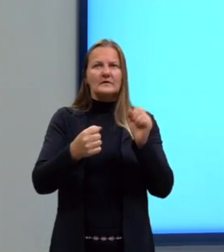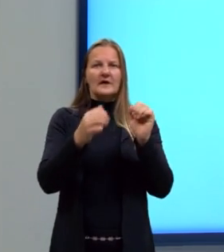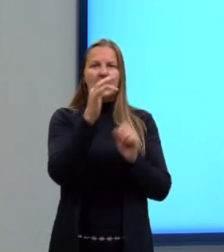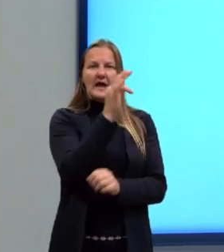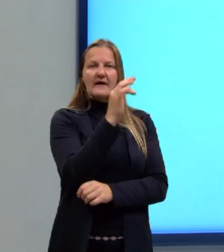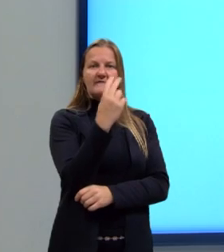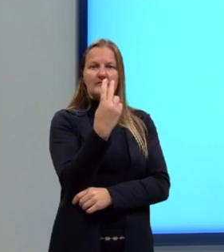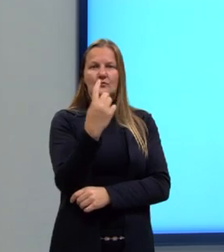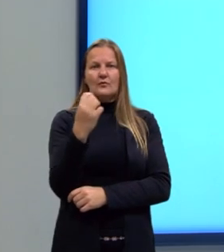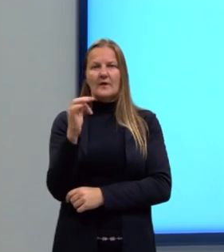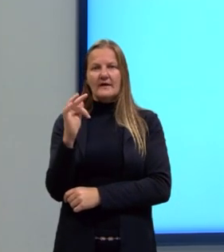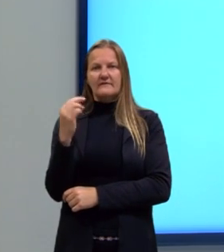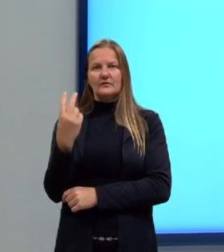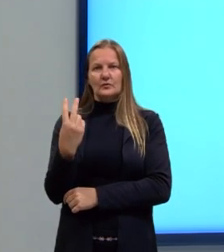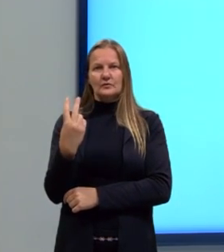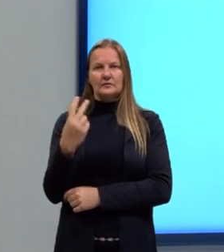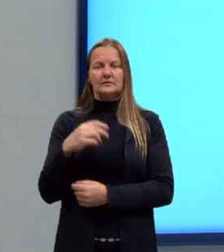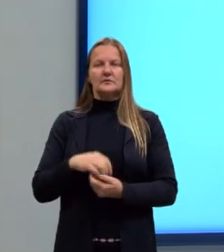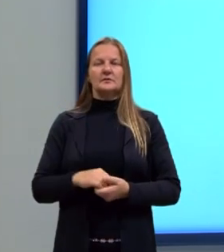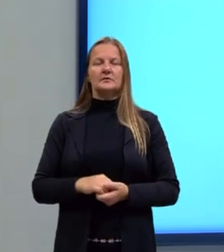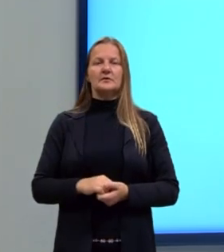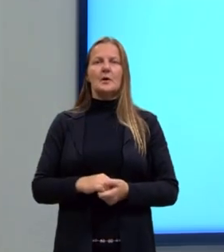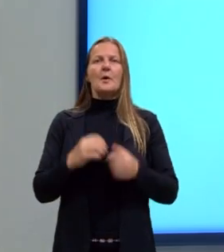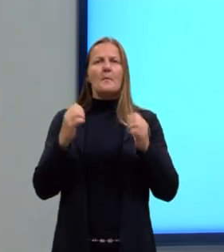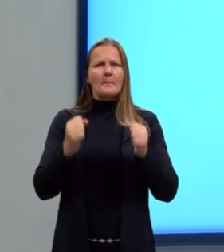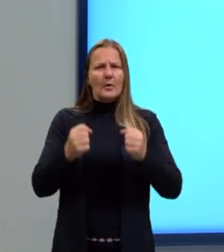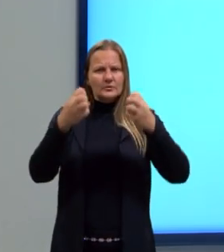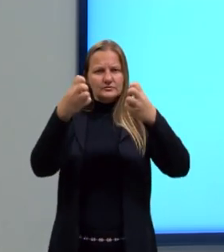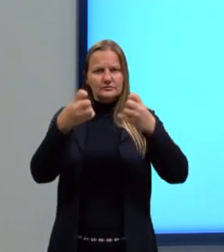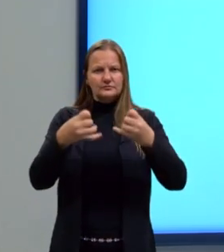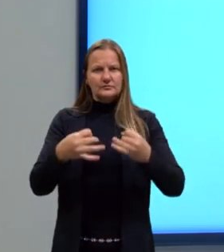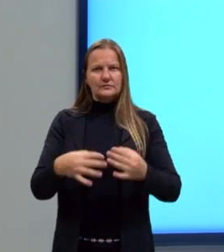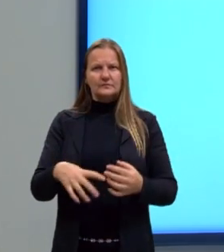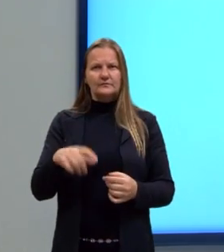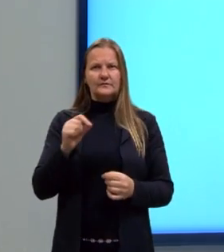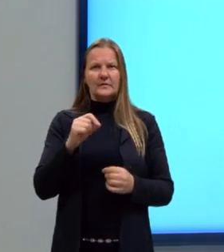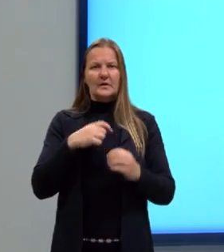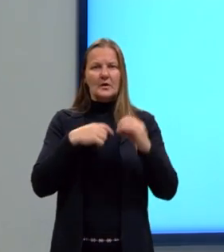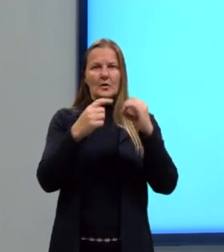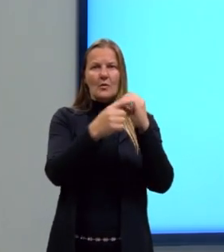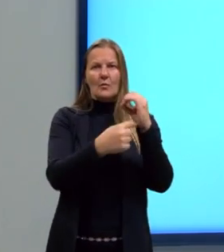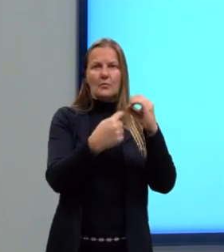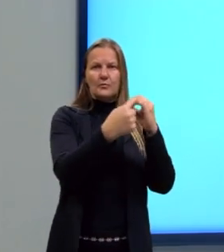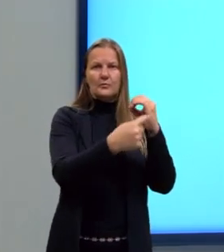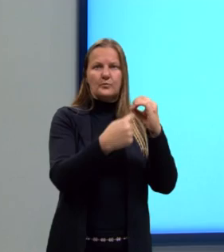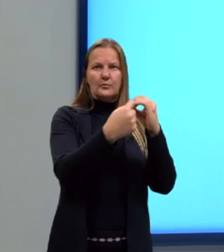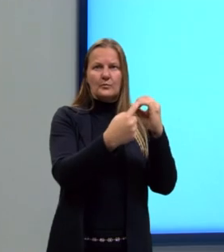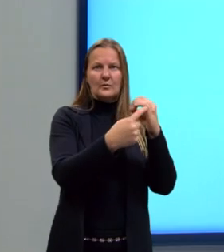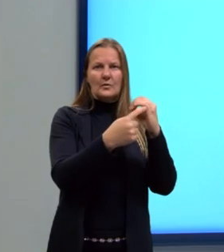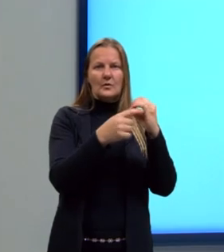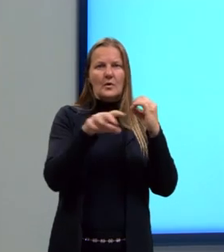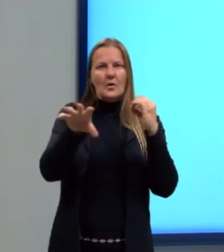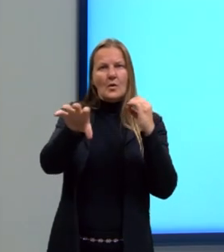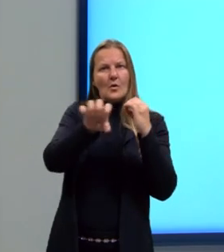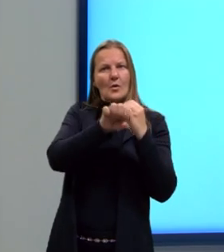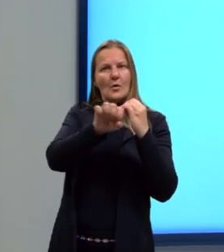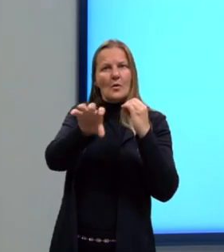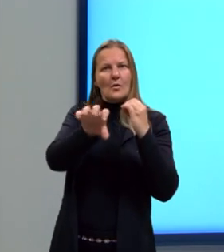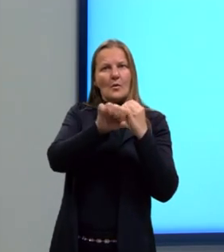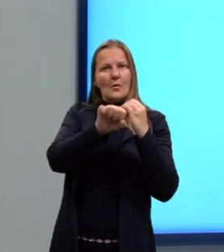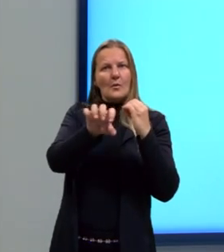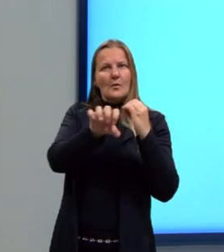coloquei F1 e F2 a gente pode dizer né que esta carga aqui está recebendo uma